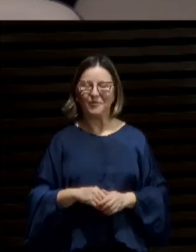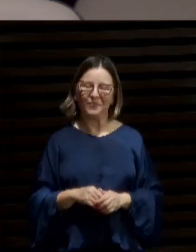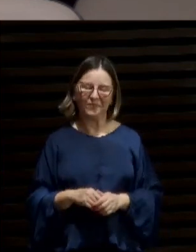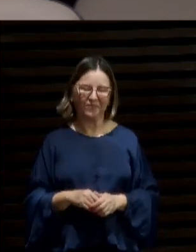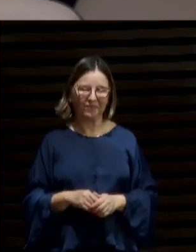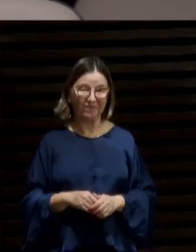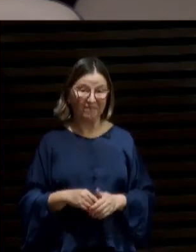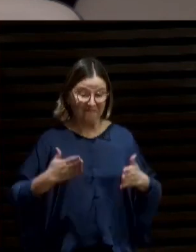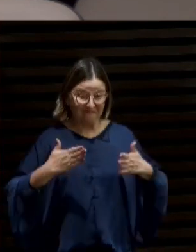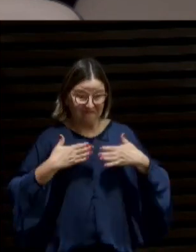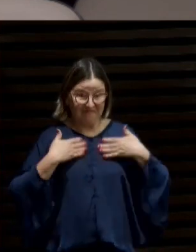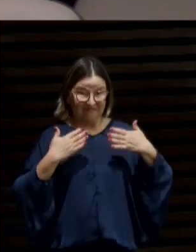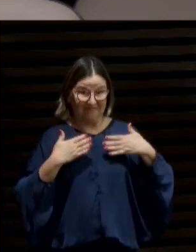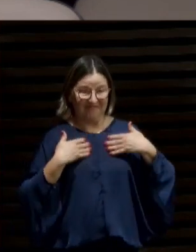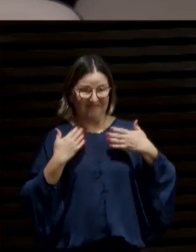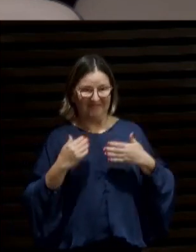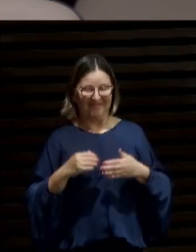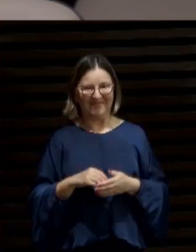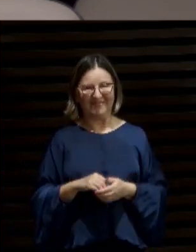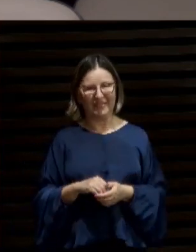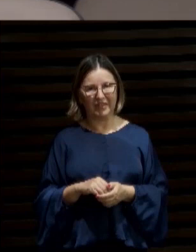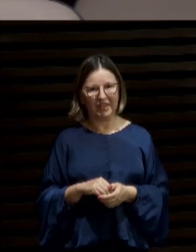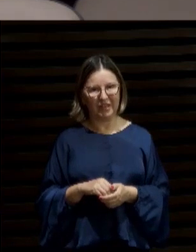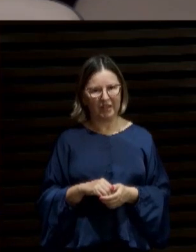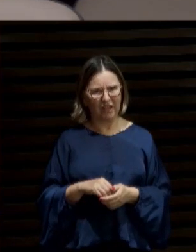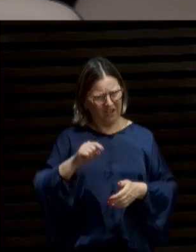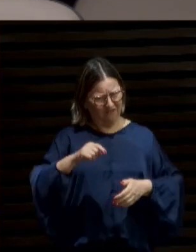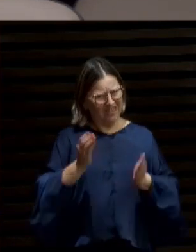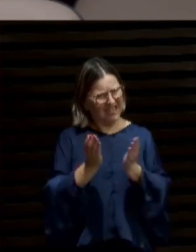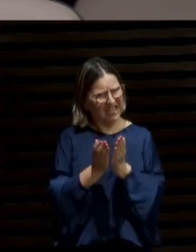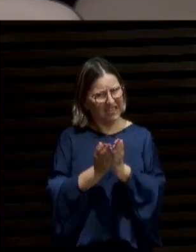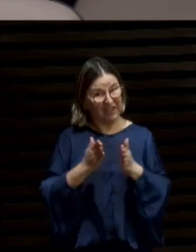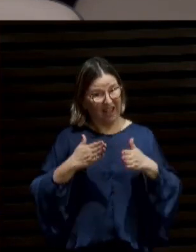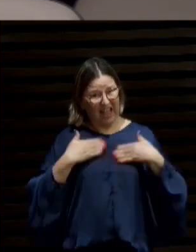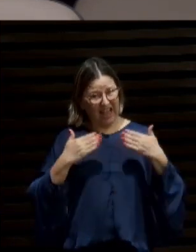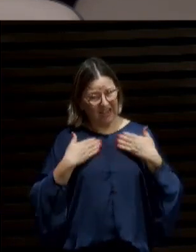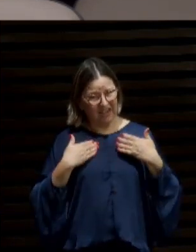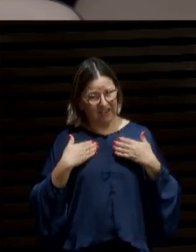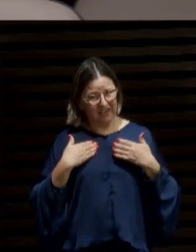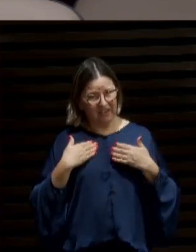gozo. Você é um cristão alegre ou você é michurucá?